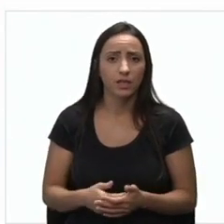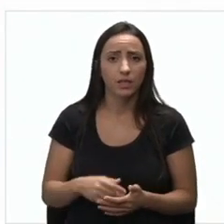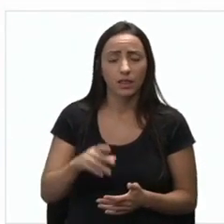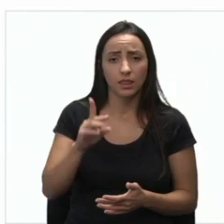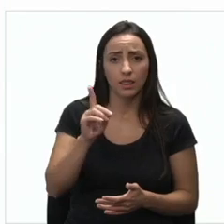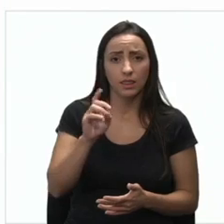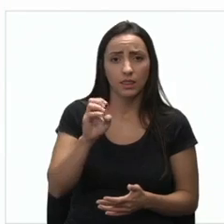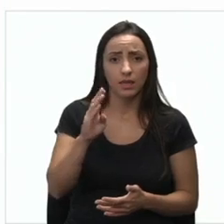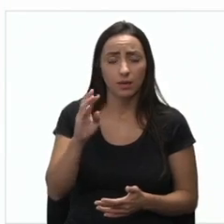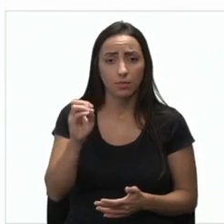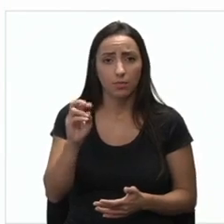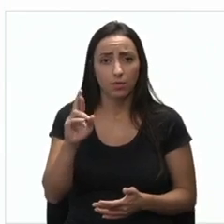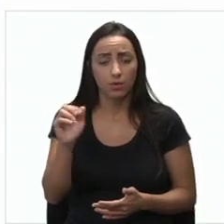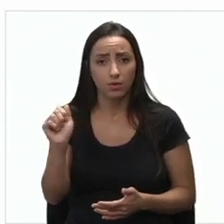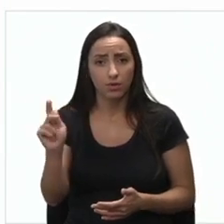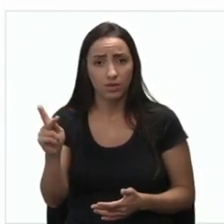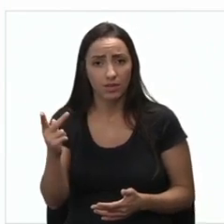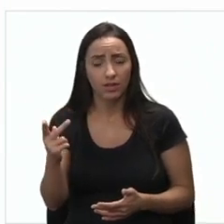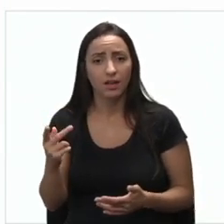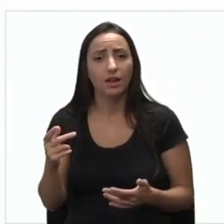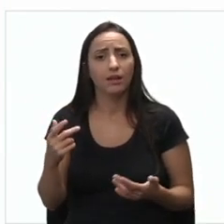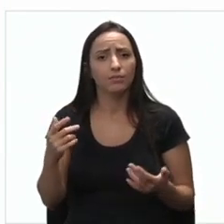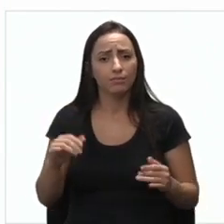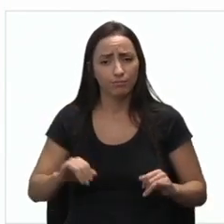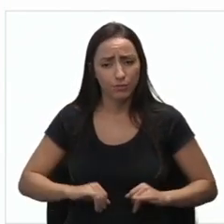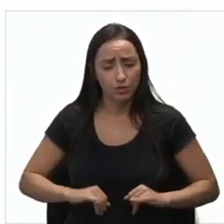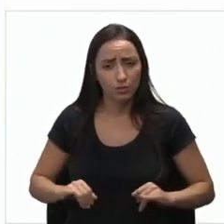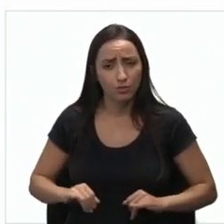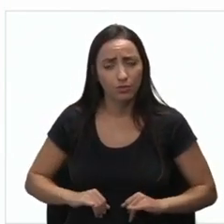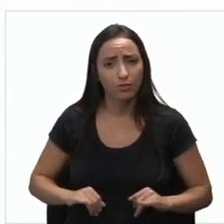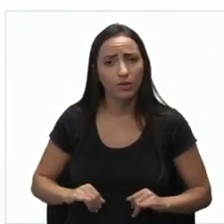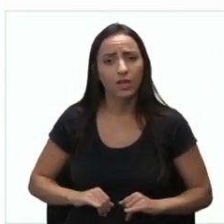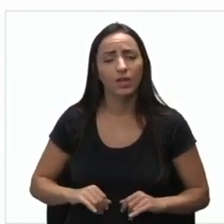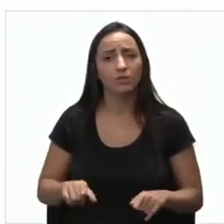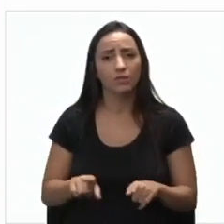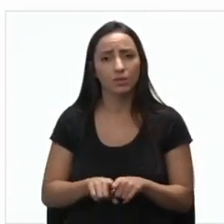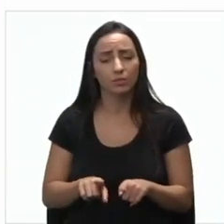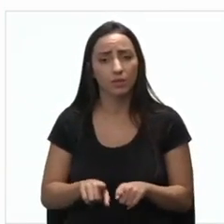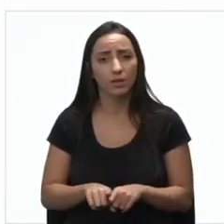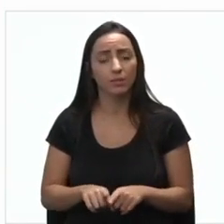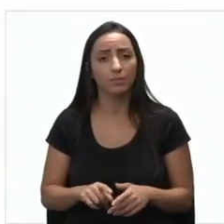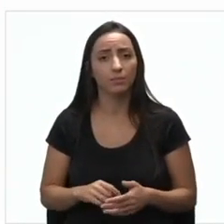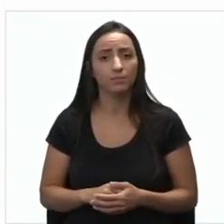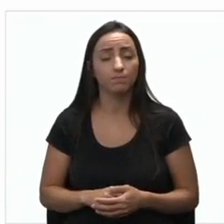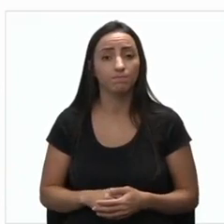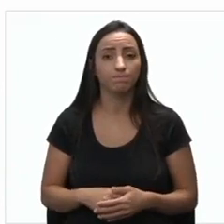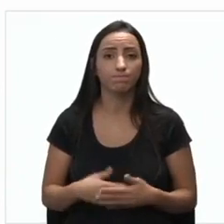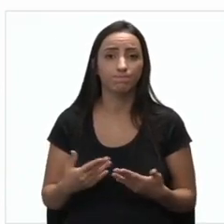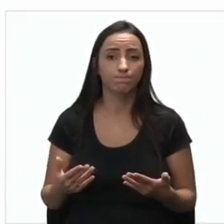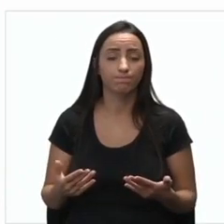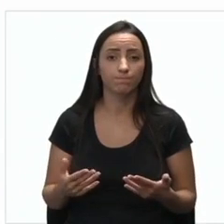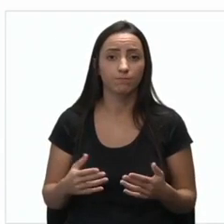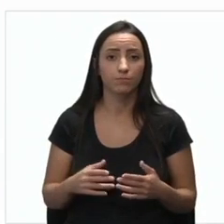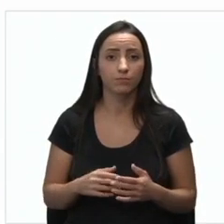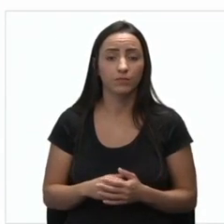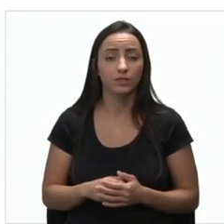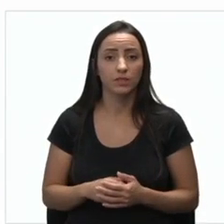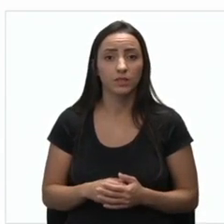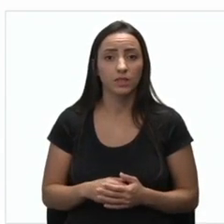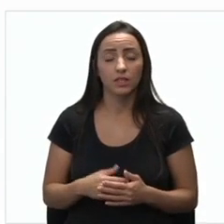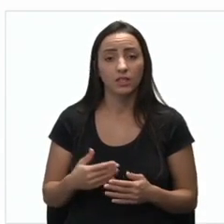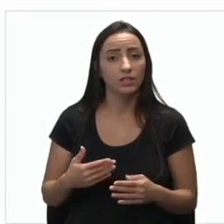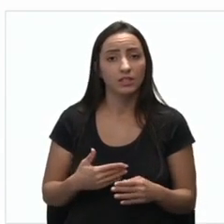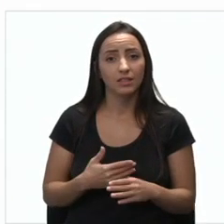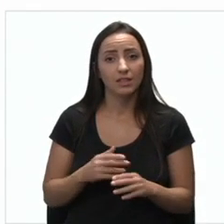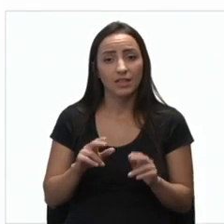corpo queimado, ela está sendo criticada aí pelos colegas. No entanto, este assunto não foi levado às reuniões